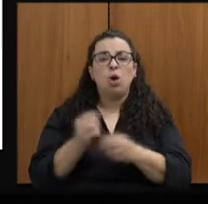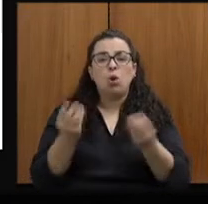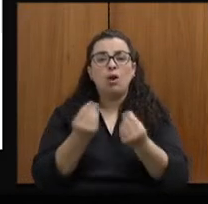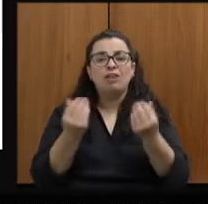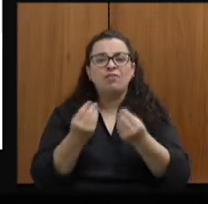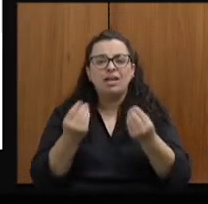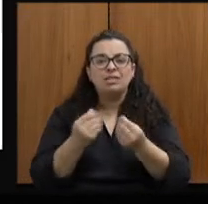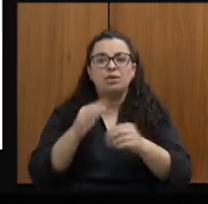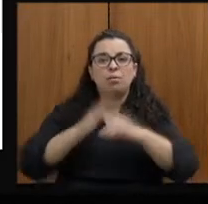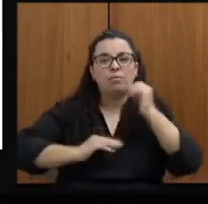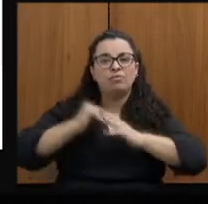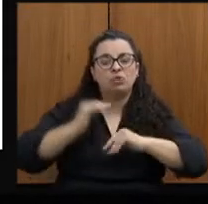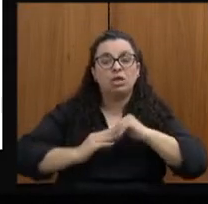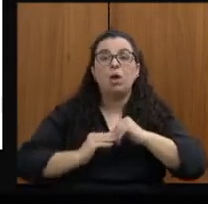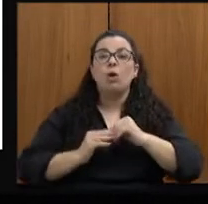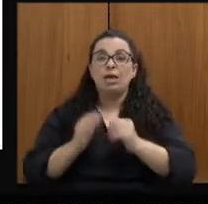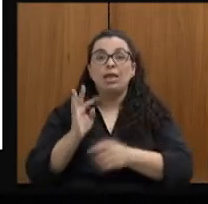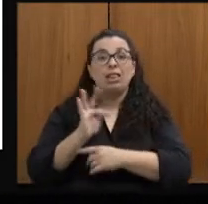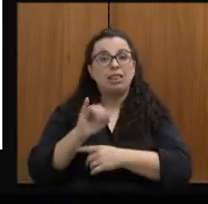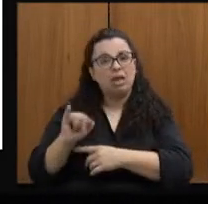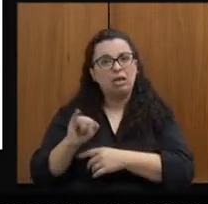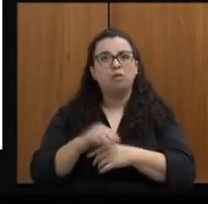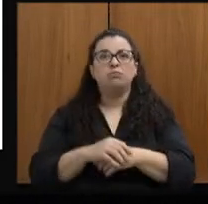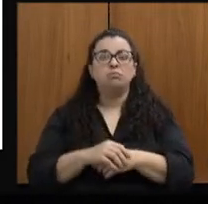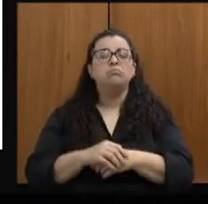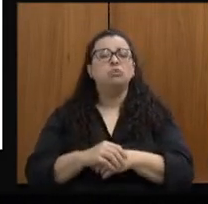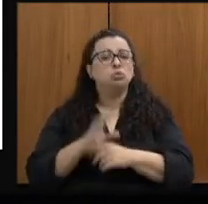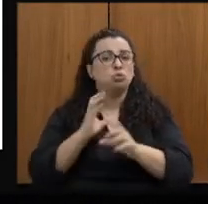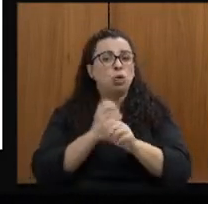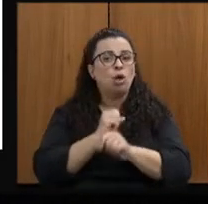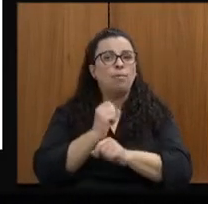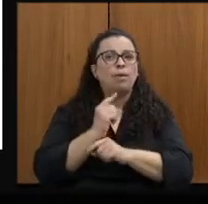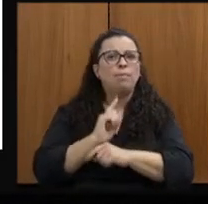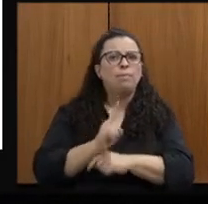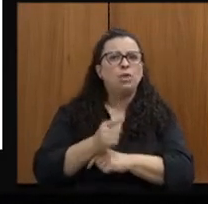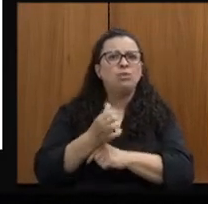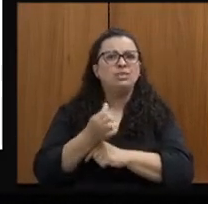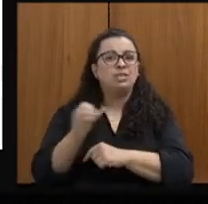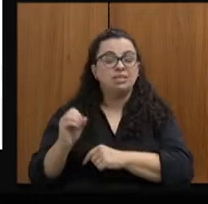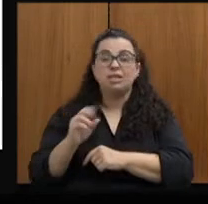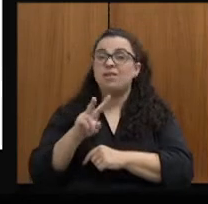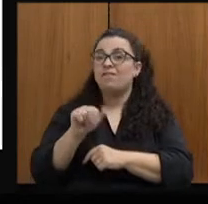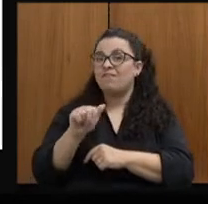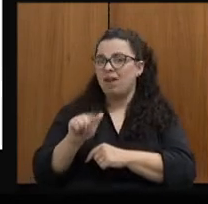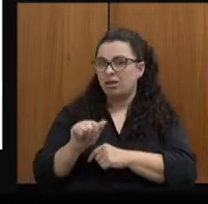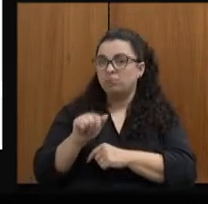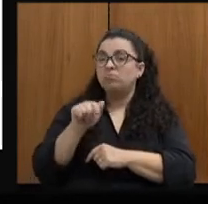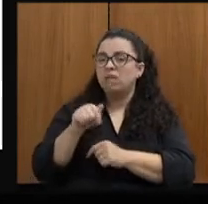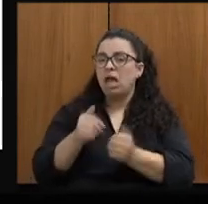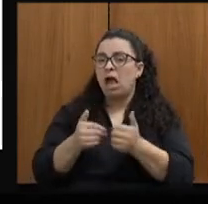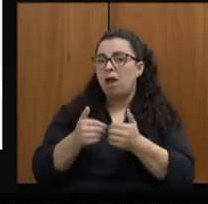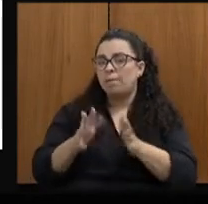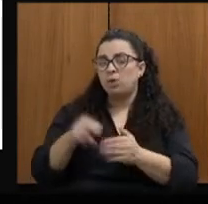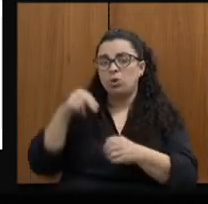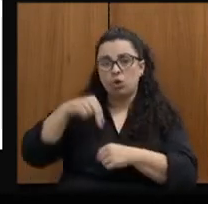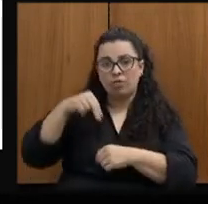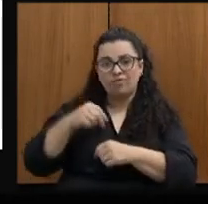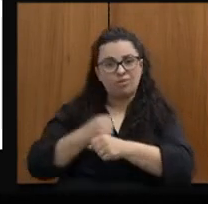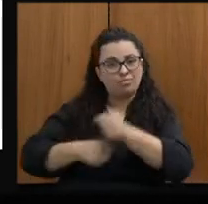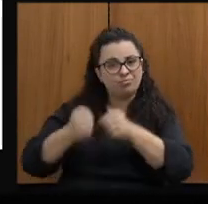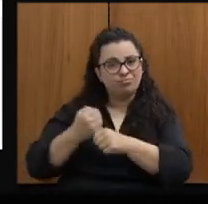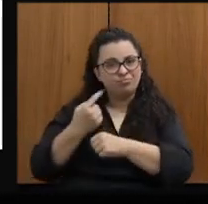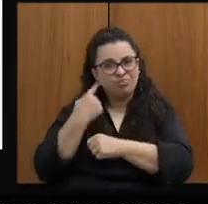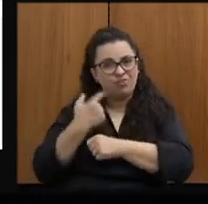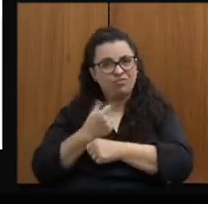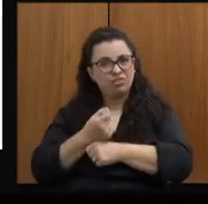da informação. Elas são 1.600 vagas. Ela começou em novembro de 2021. Ela vai atender 2.000